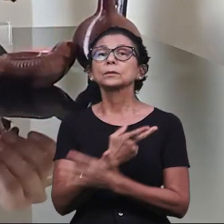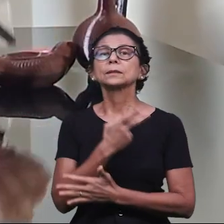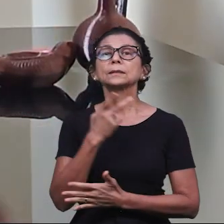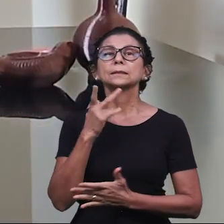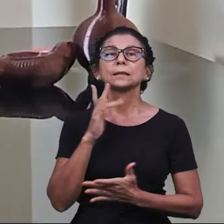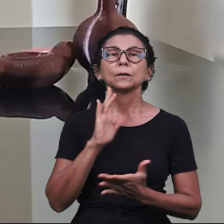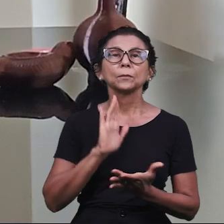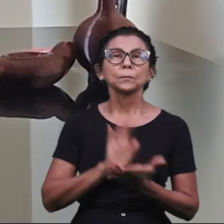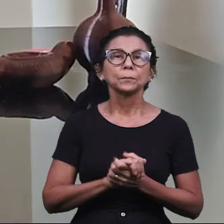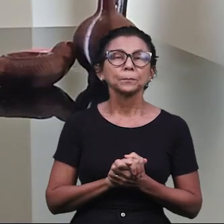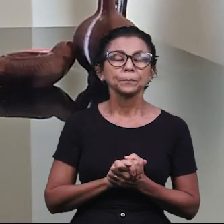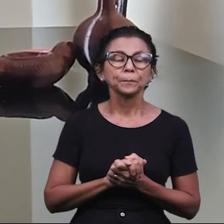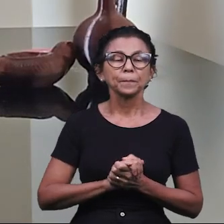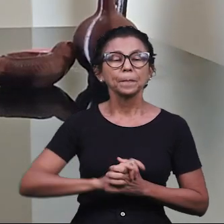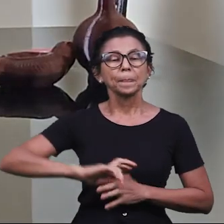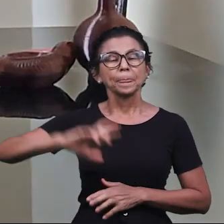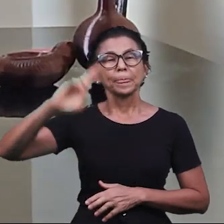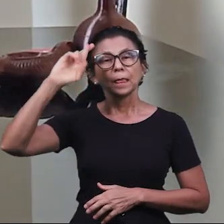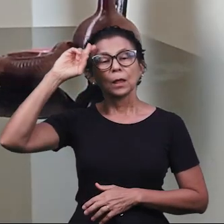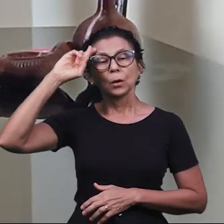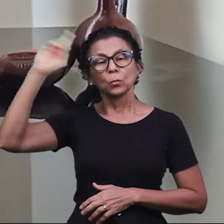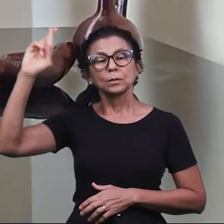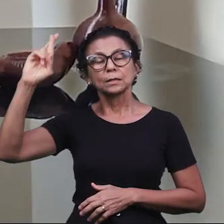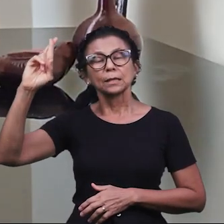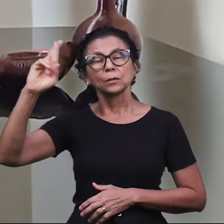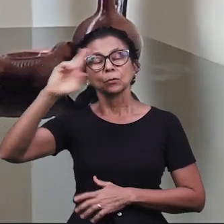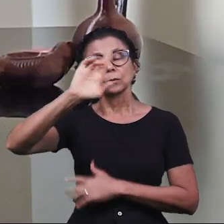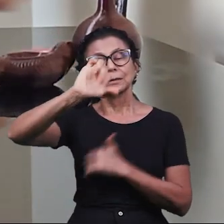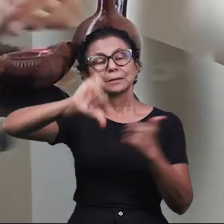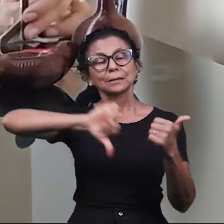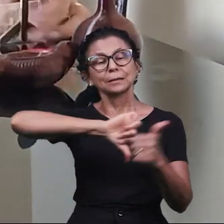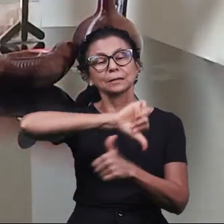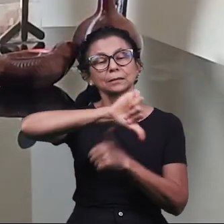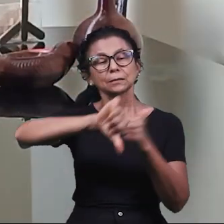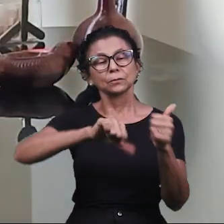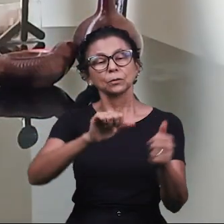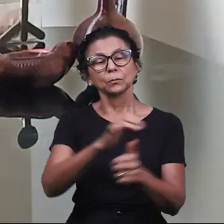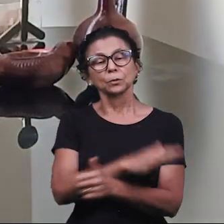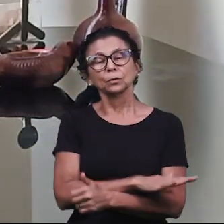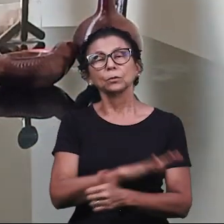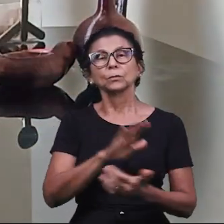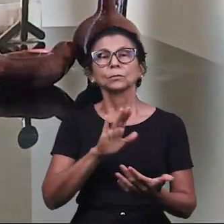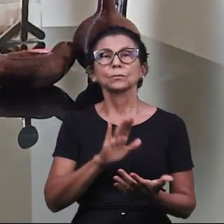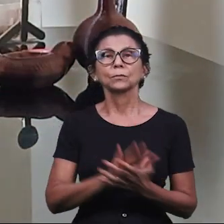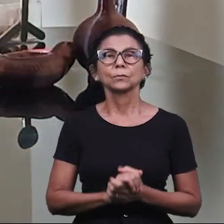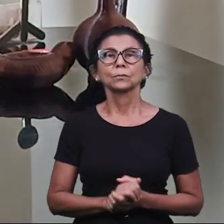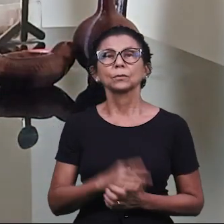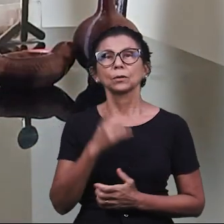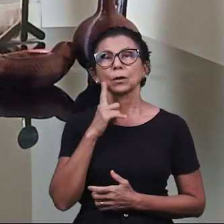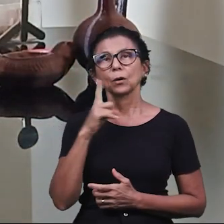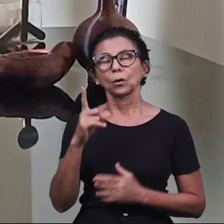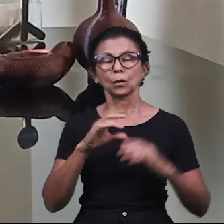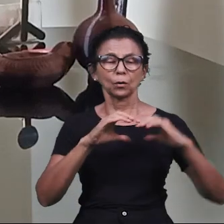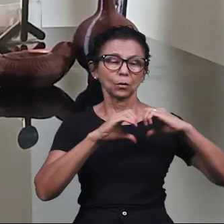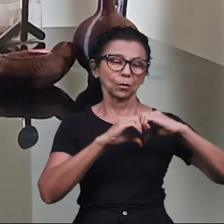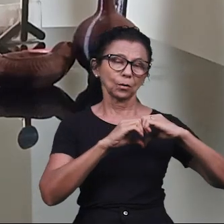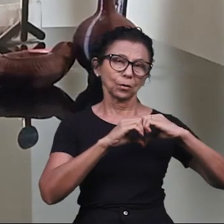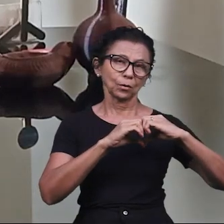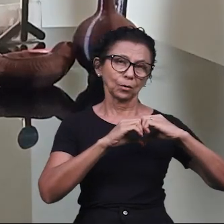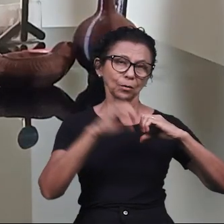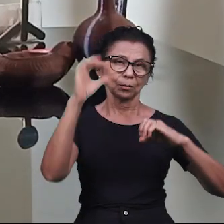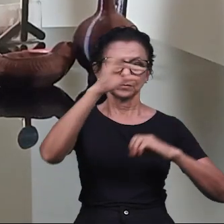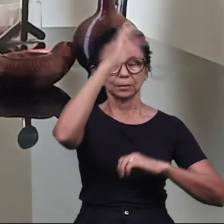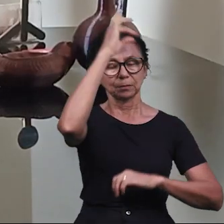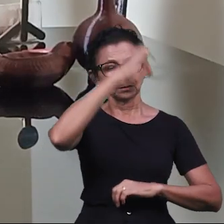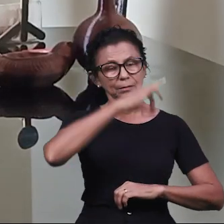foi que o Senhor transformou a vida de Saulo. Então, olha só, o coração dele agora é cheio do